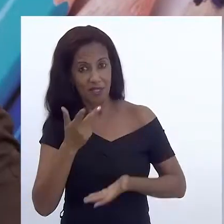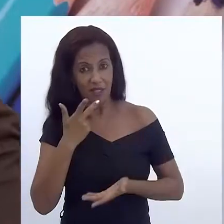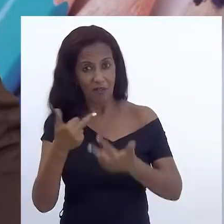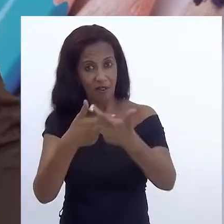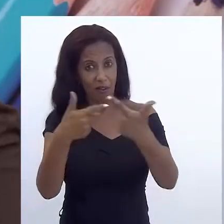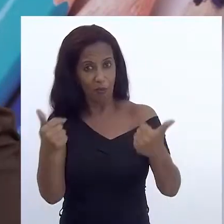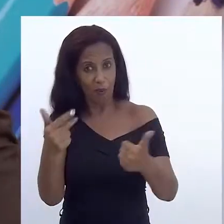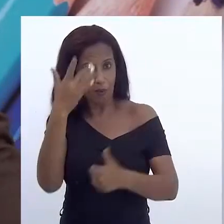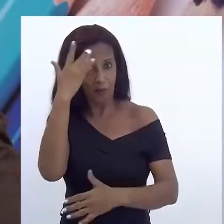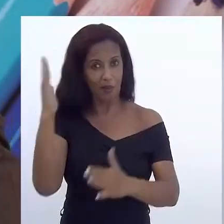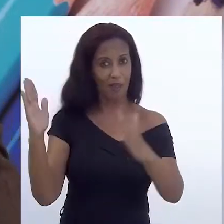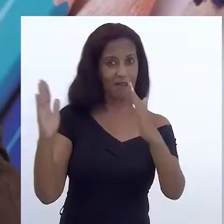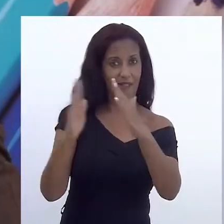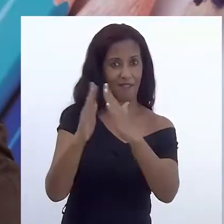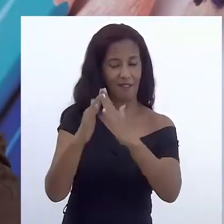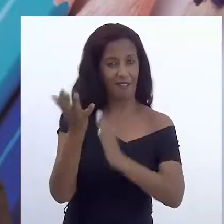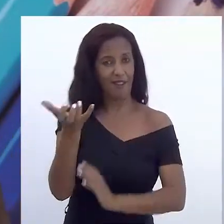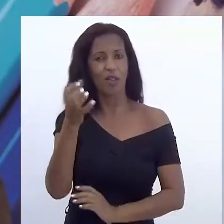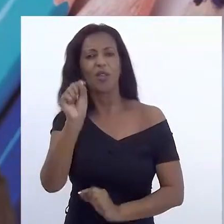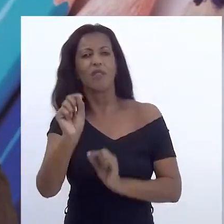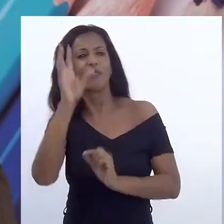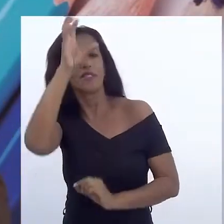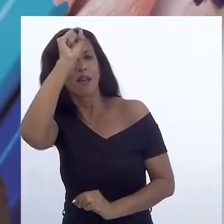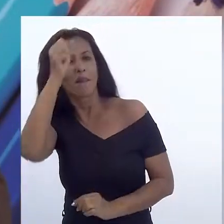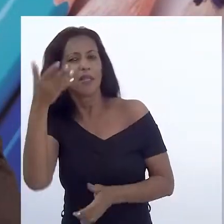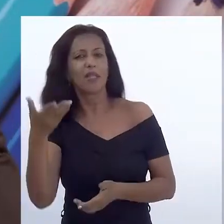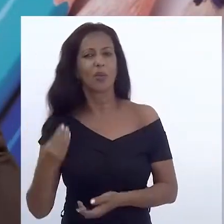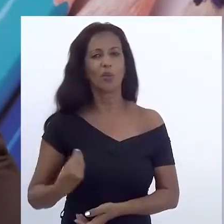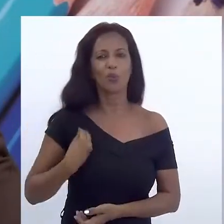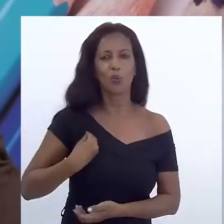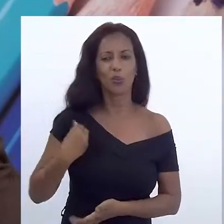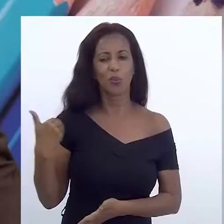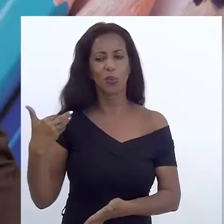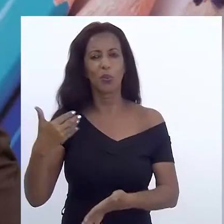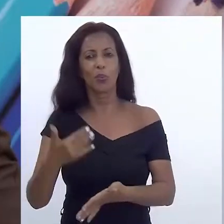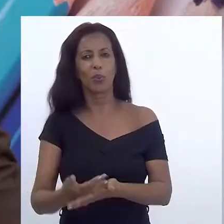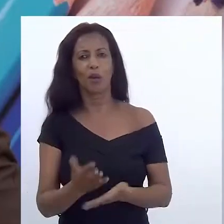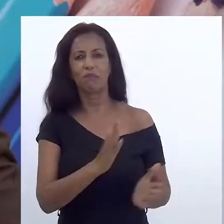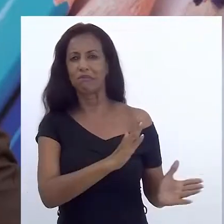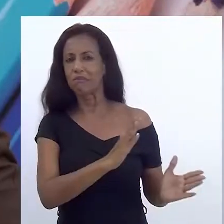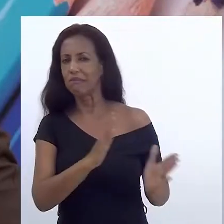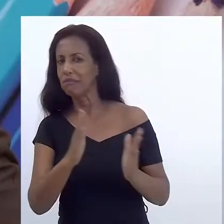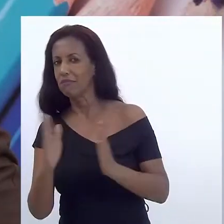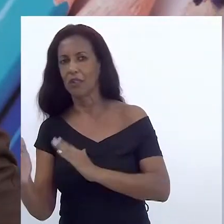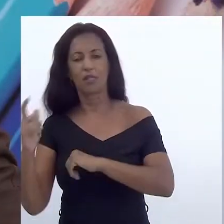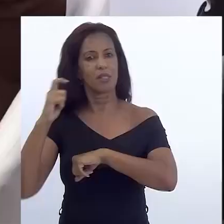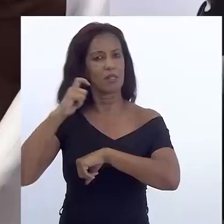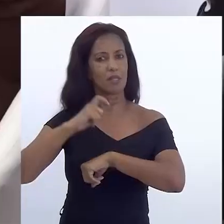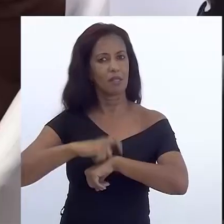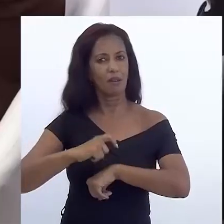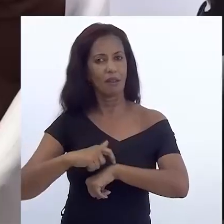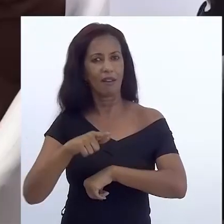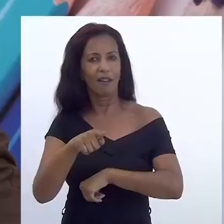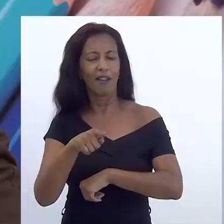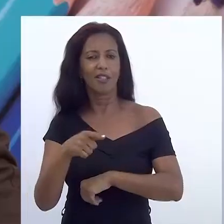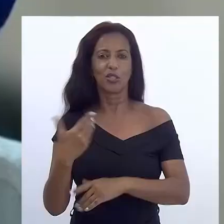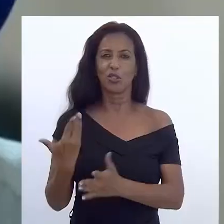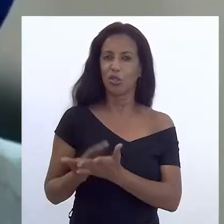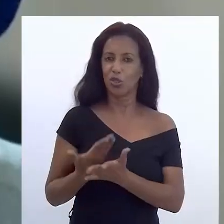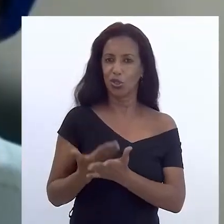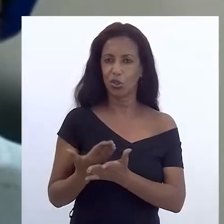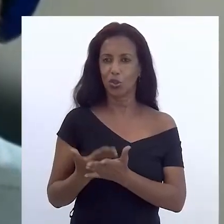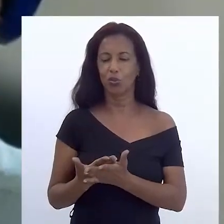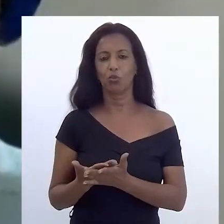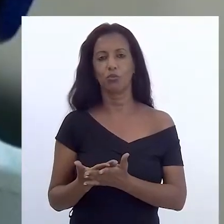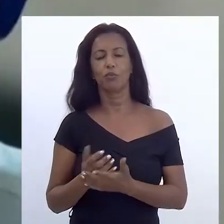você aprendeu nisso aí durante todo esse tempo de estudo sobre essa terapia? Contando até um